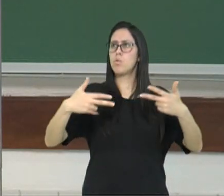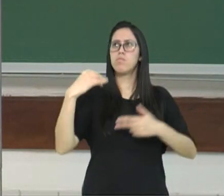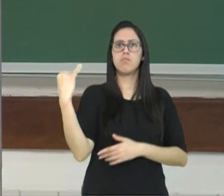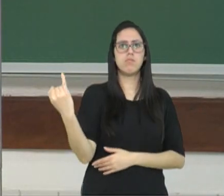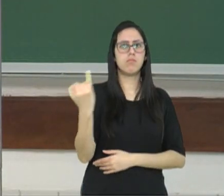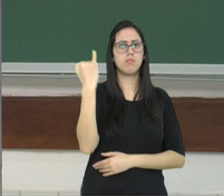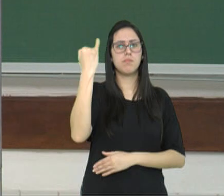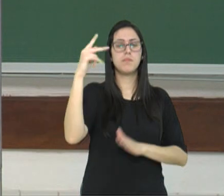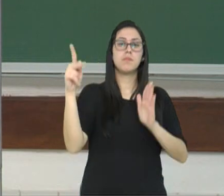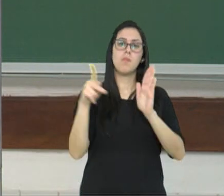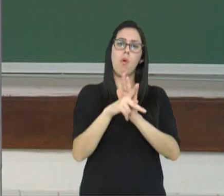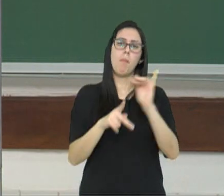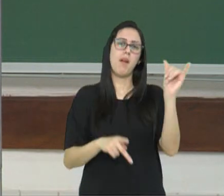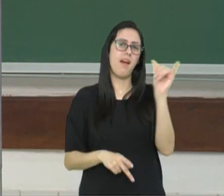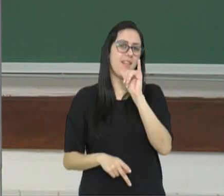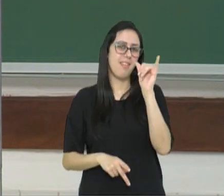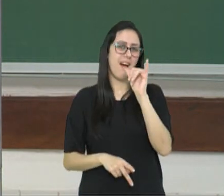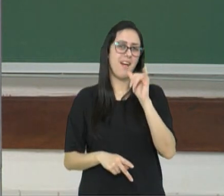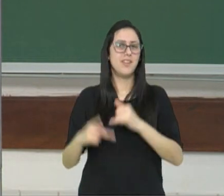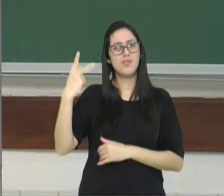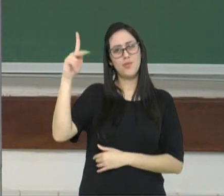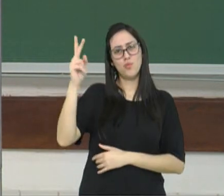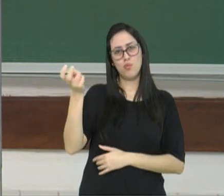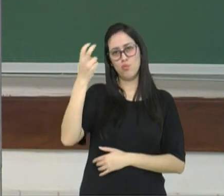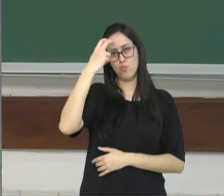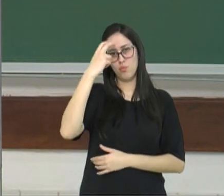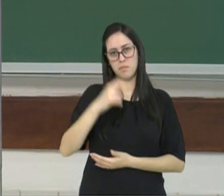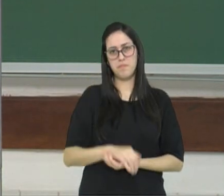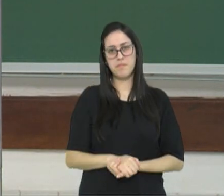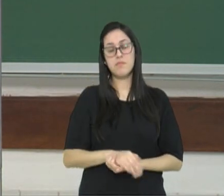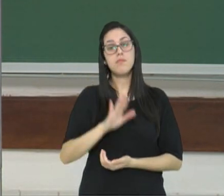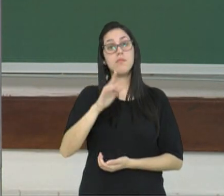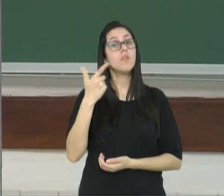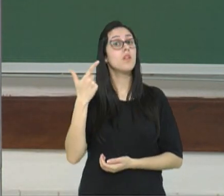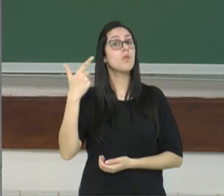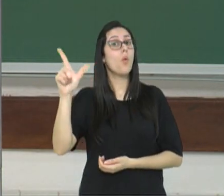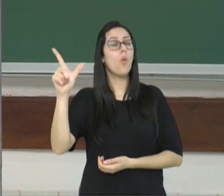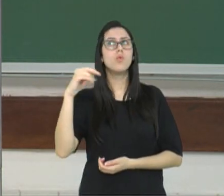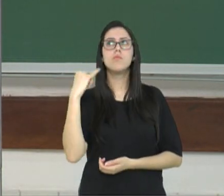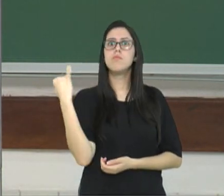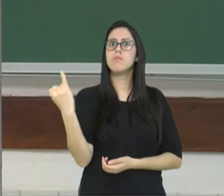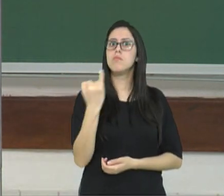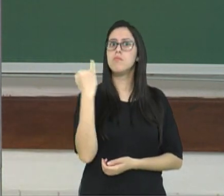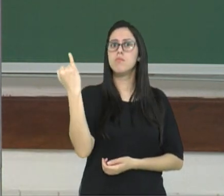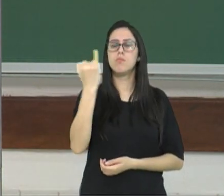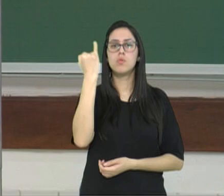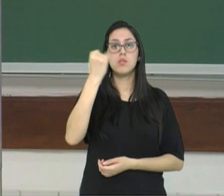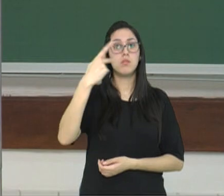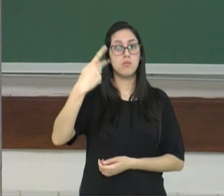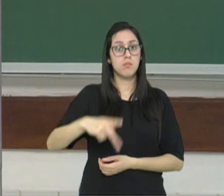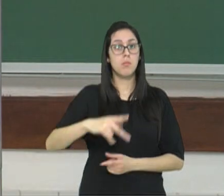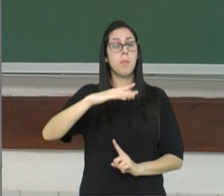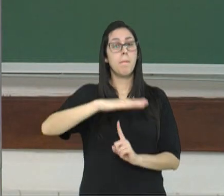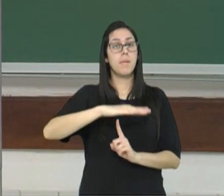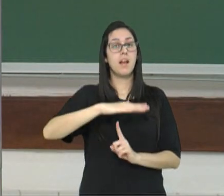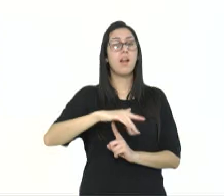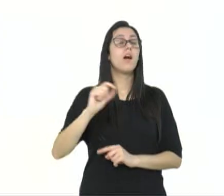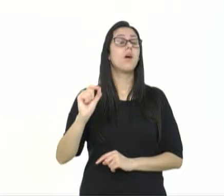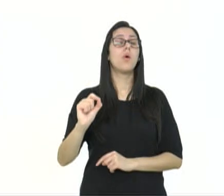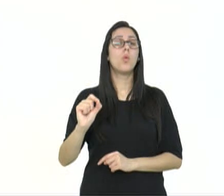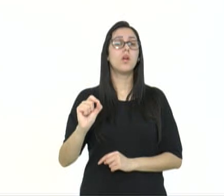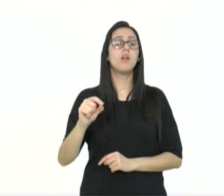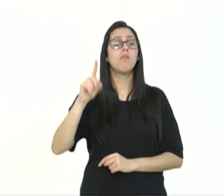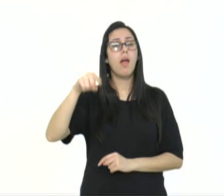sua tradição e na sua cultura. Outra população aqui muito importante para o nosso estado do Paraná foi a